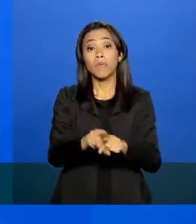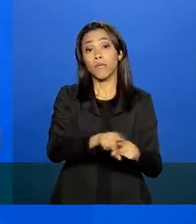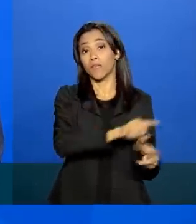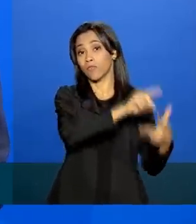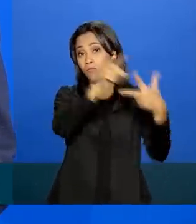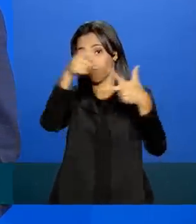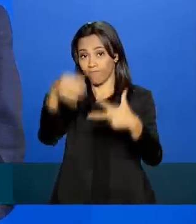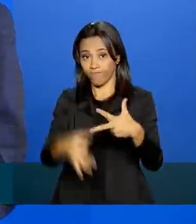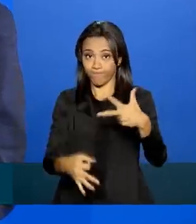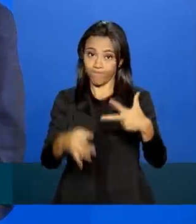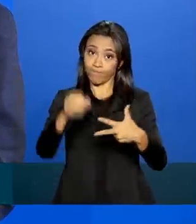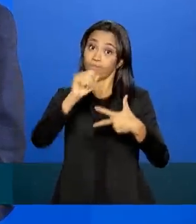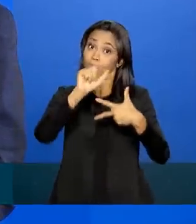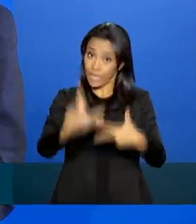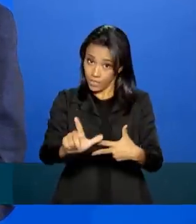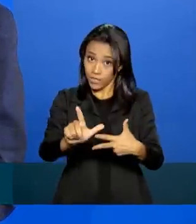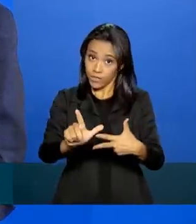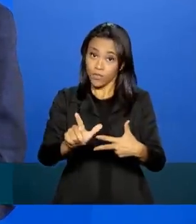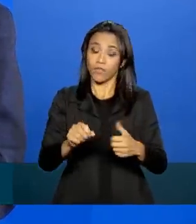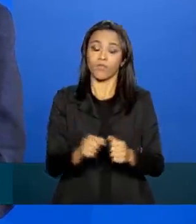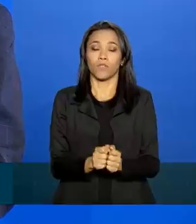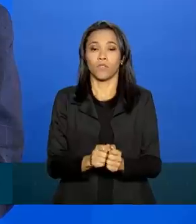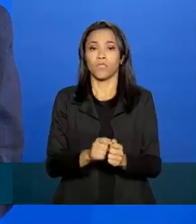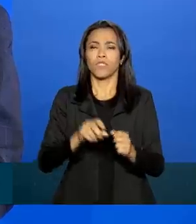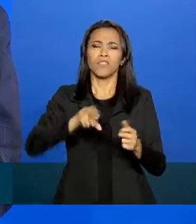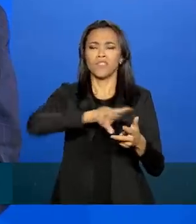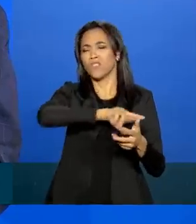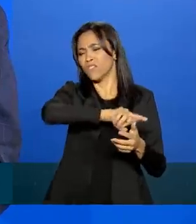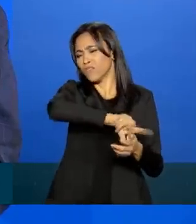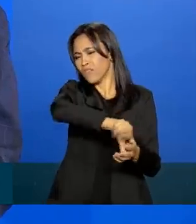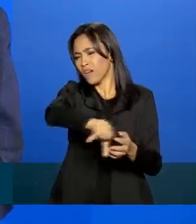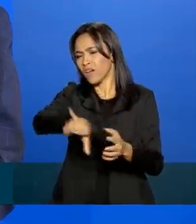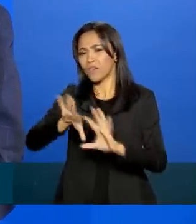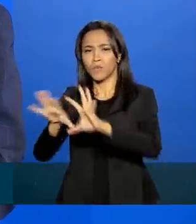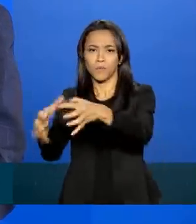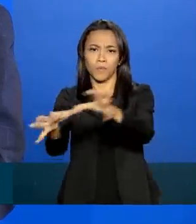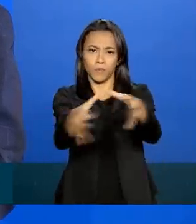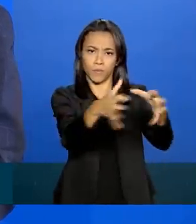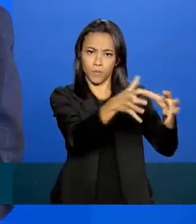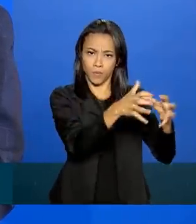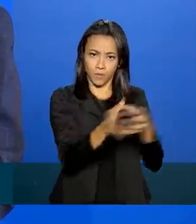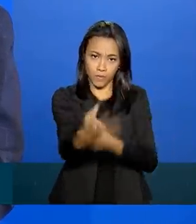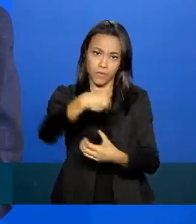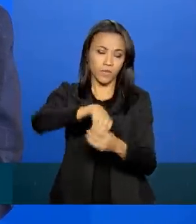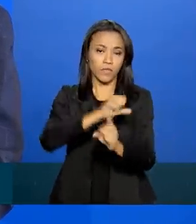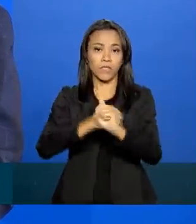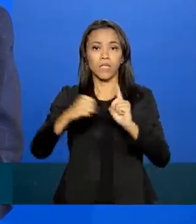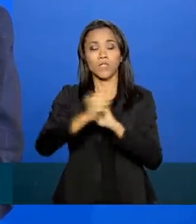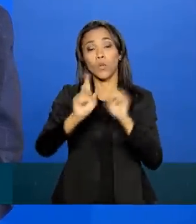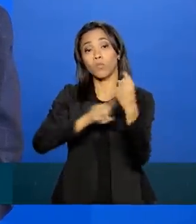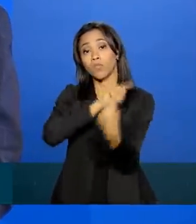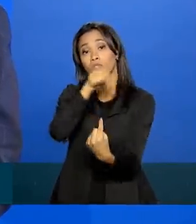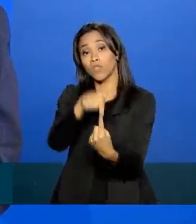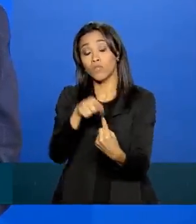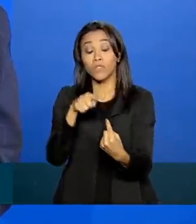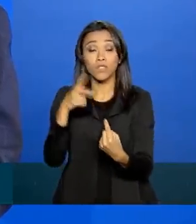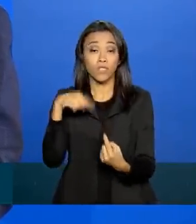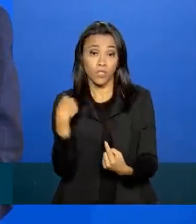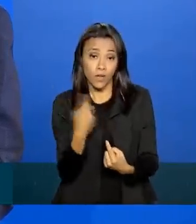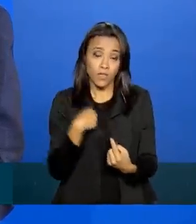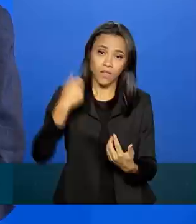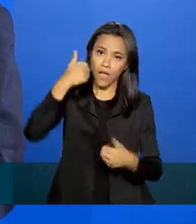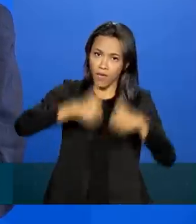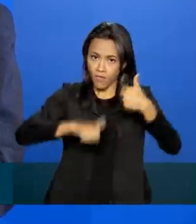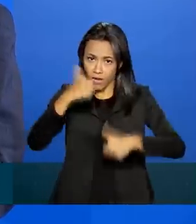legislativo e dos mais diversos setores da sociedade no sentido de reavaliar mas o horário de